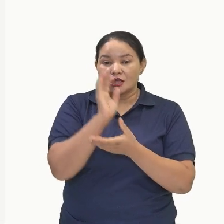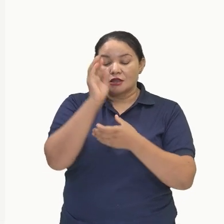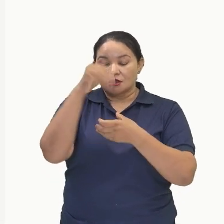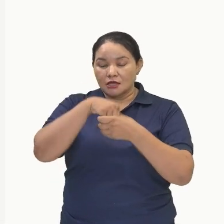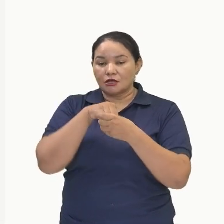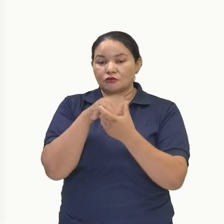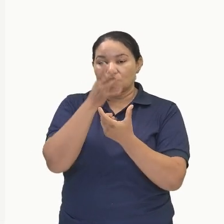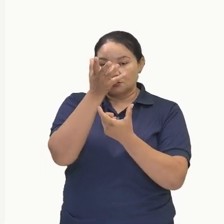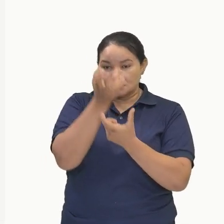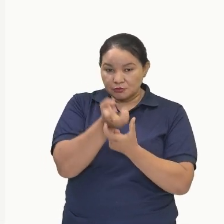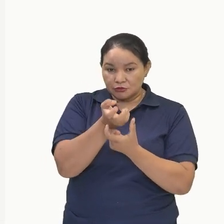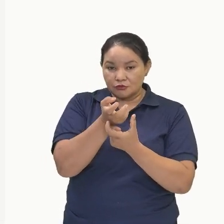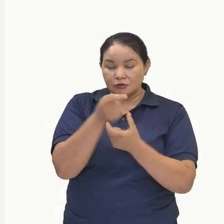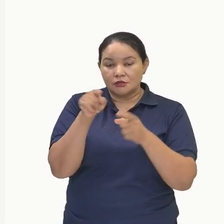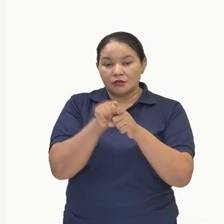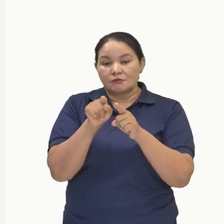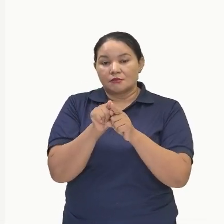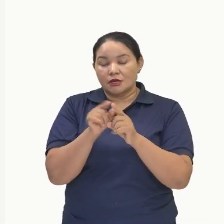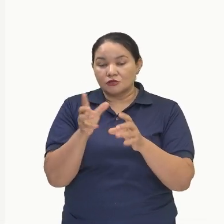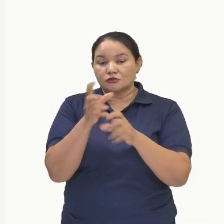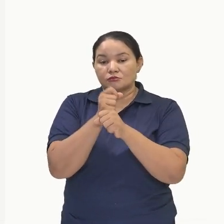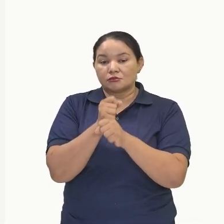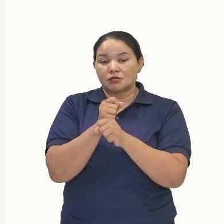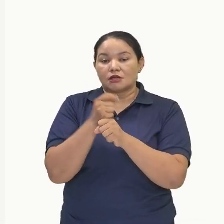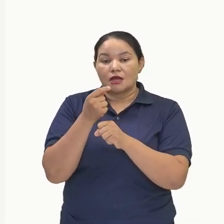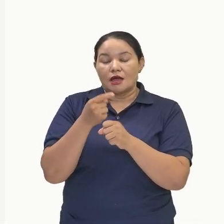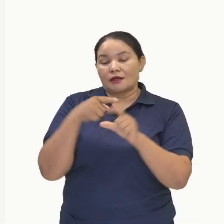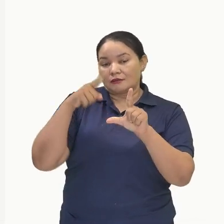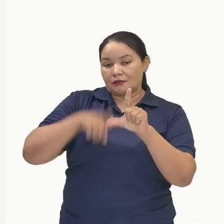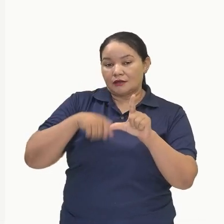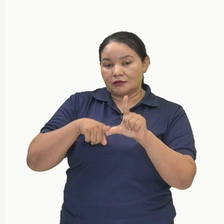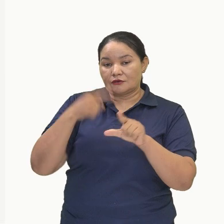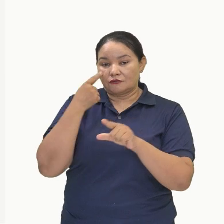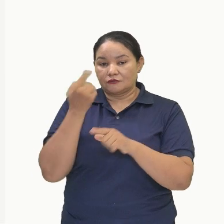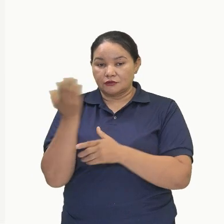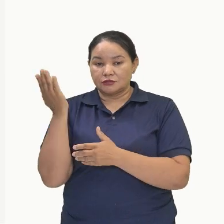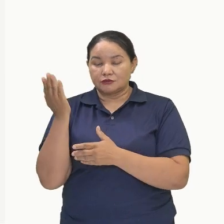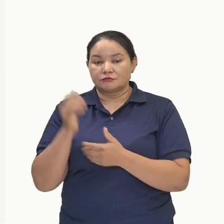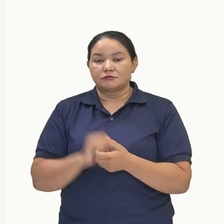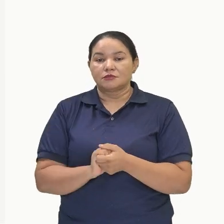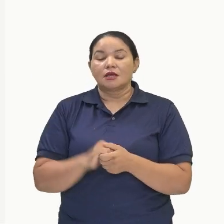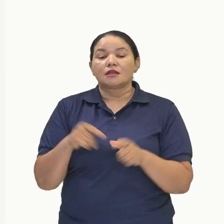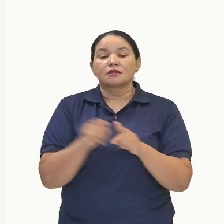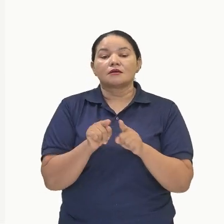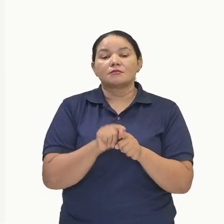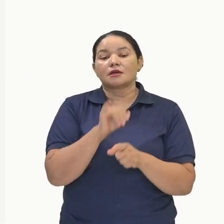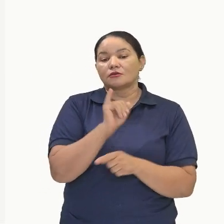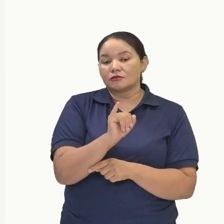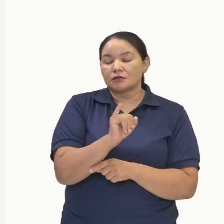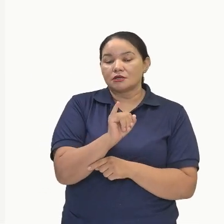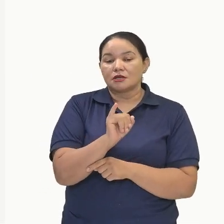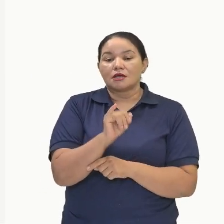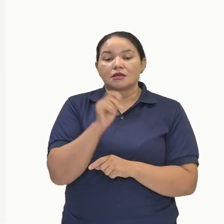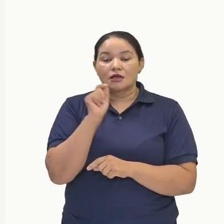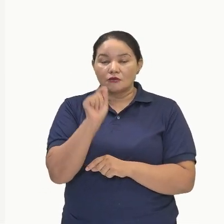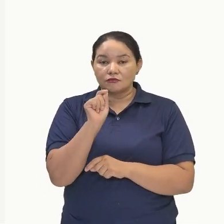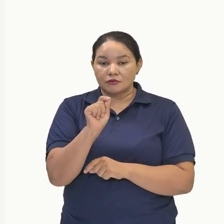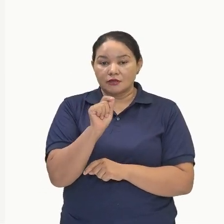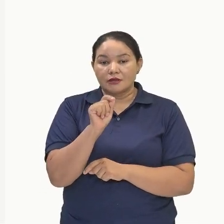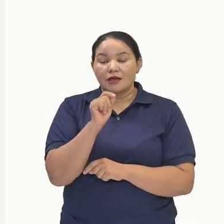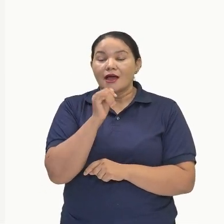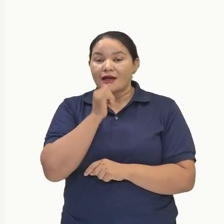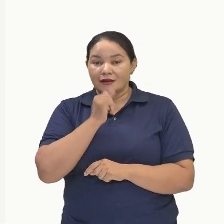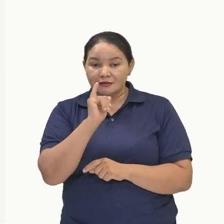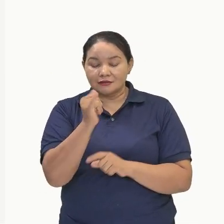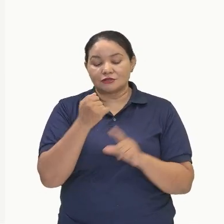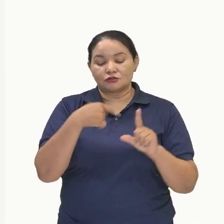receptor, medida em ohms, e a intensidade da corrente elétrica I, que é representada pela